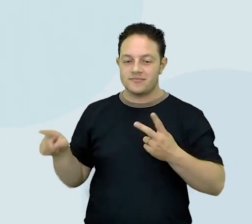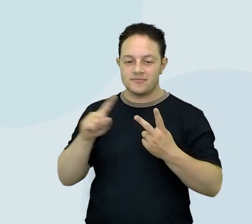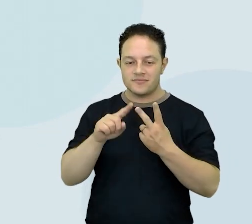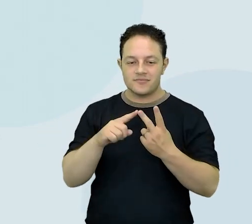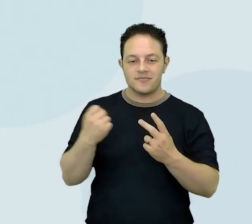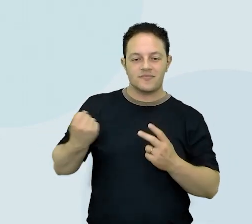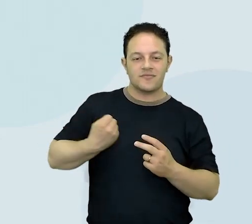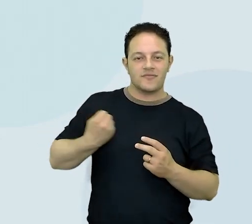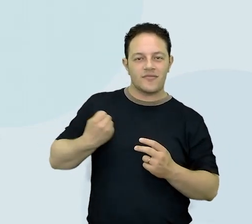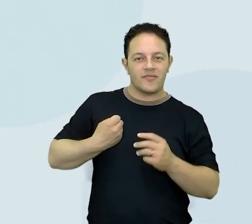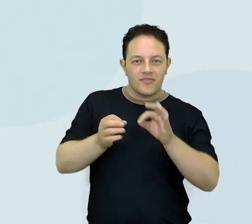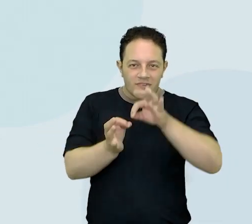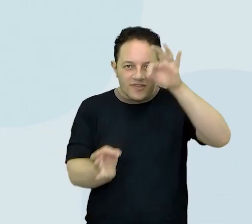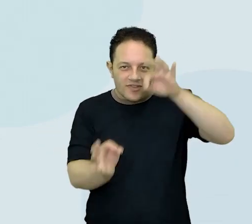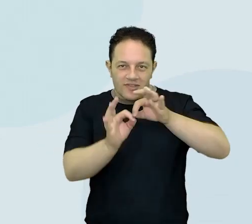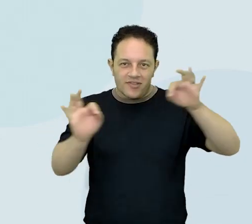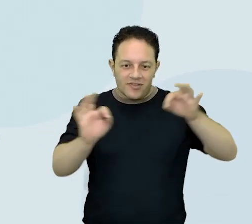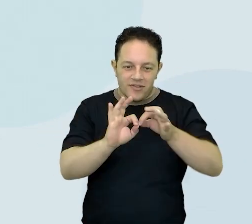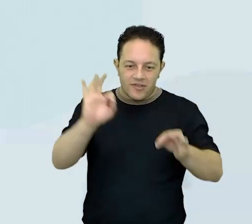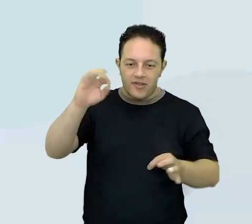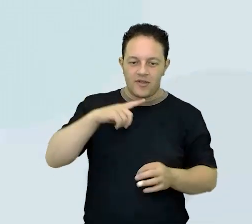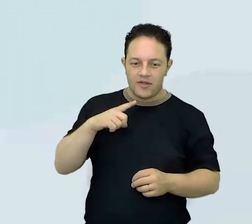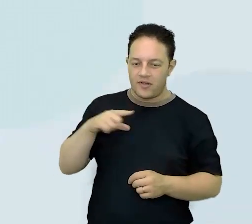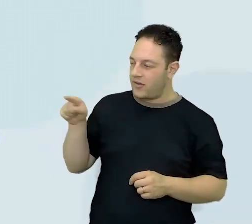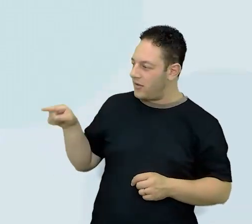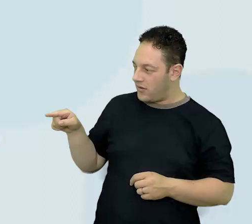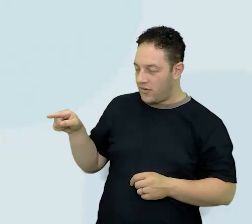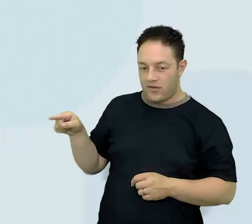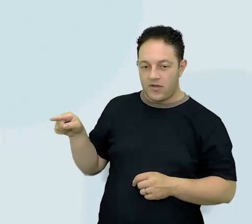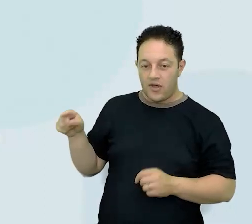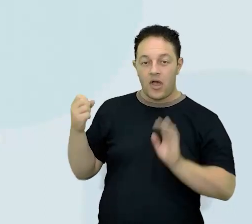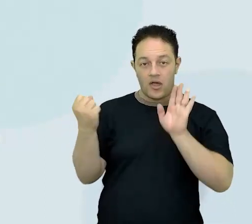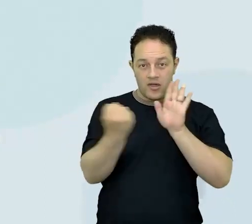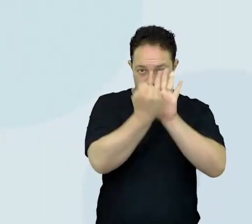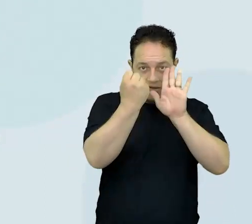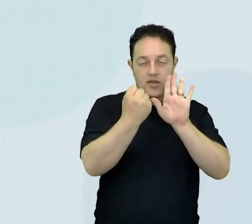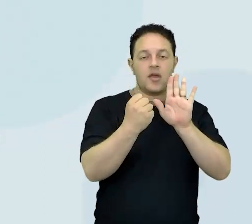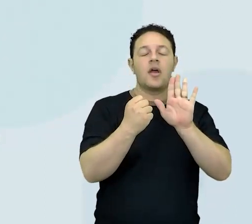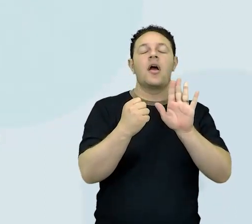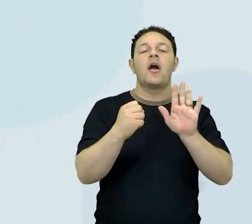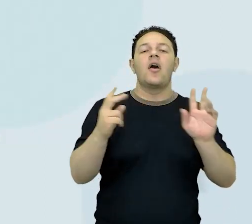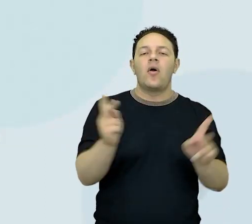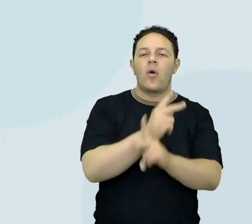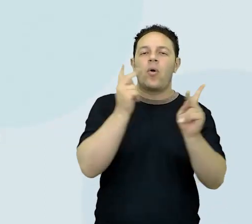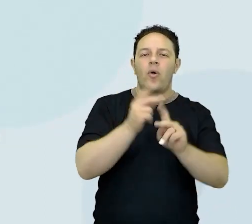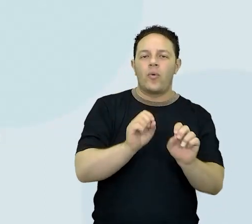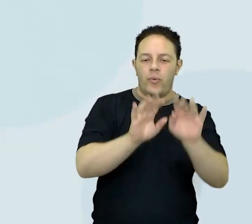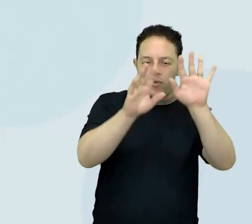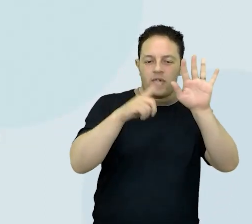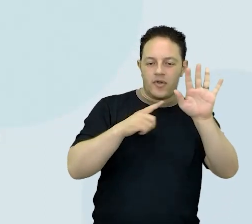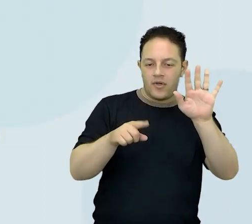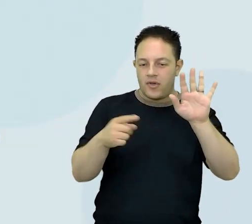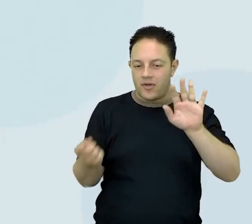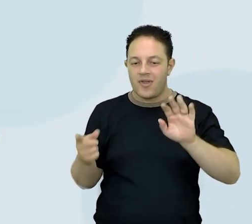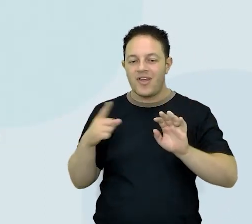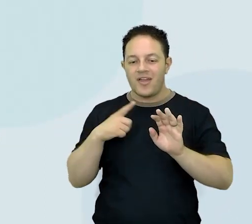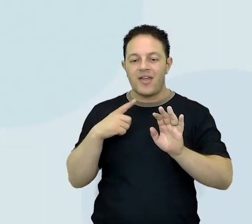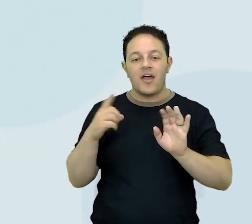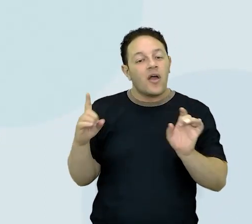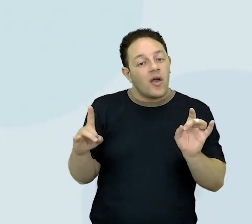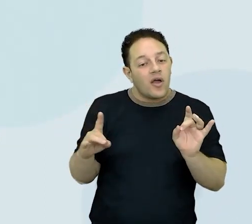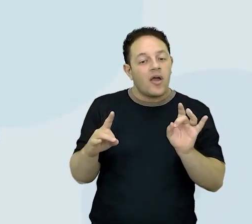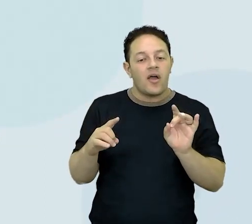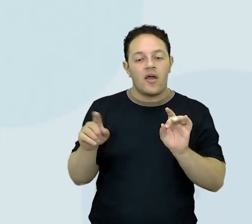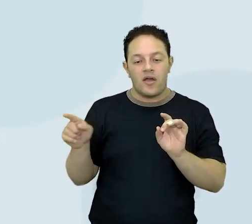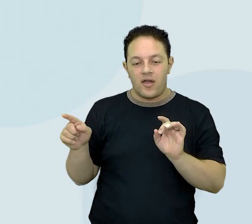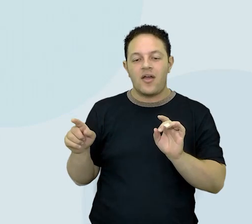escala, que está bem abaixo. Se vocês observarem, está abaixo aí do símbolo da Rosa dos Ventos, né? No caso, ela não está completa, né?